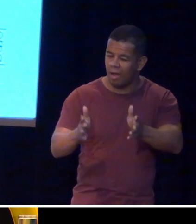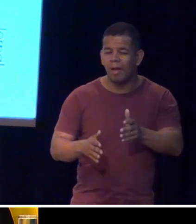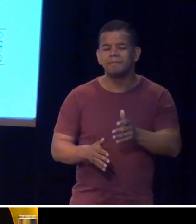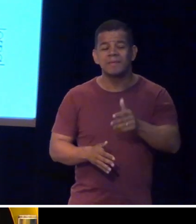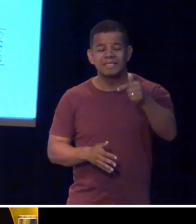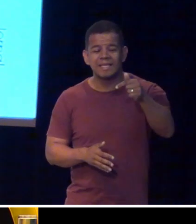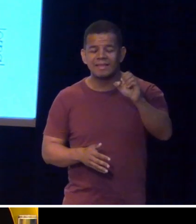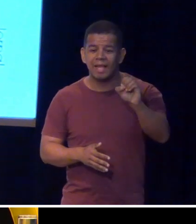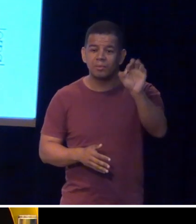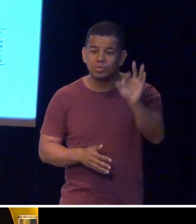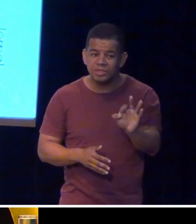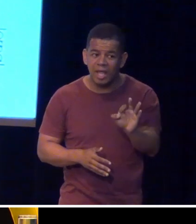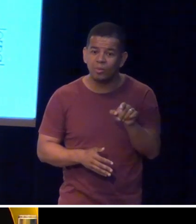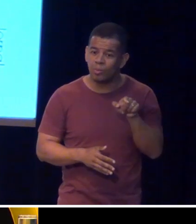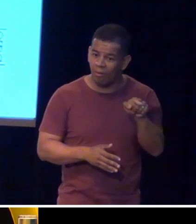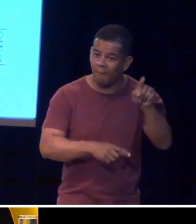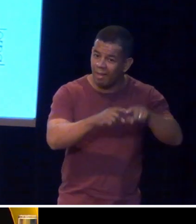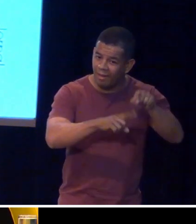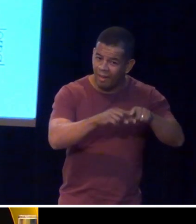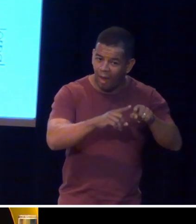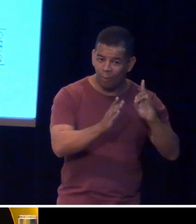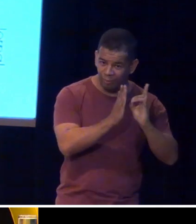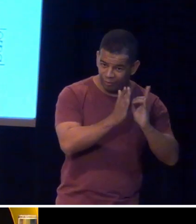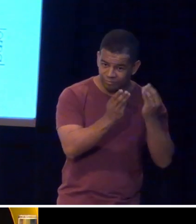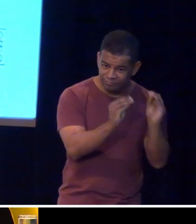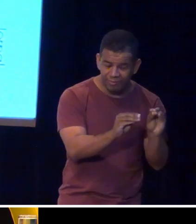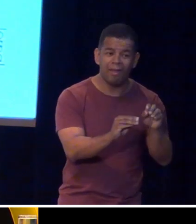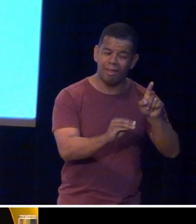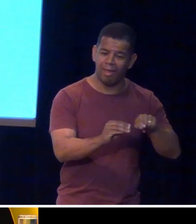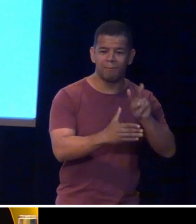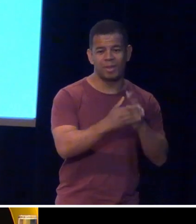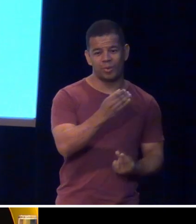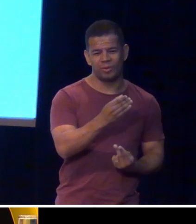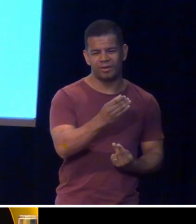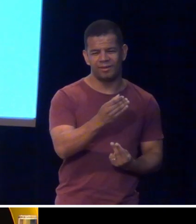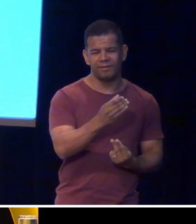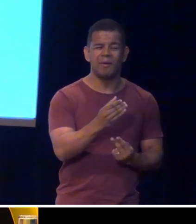70% desse material está bilíngue. Tá? Poucos ainda estão só em português.